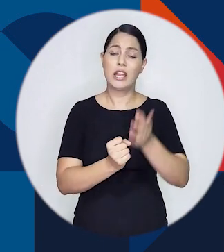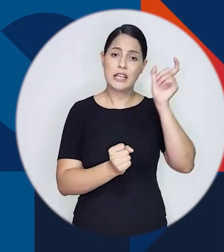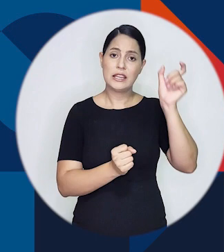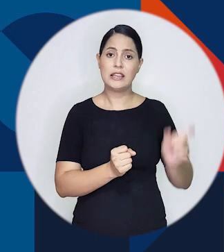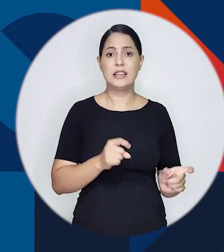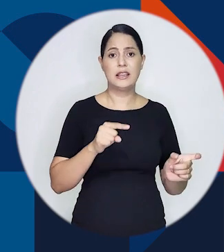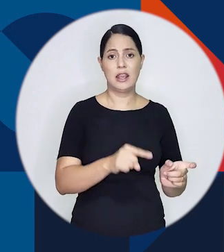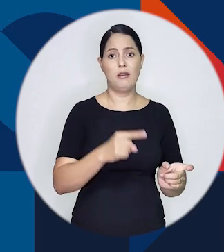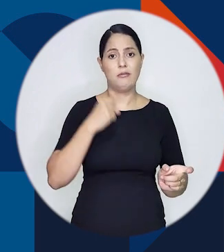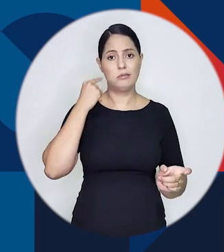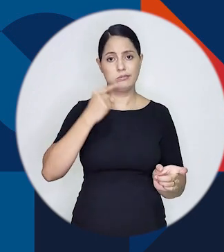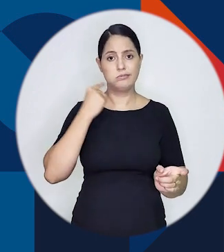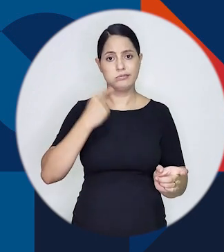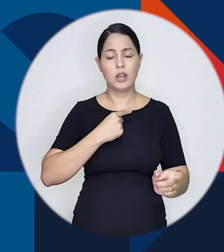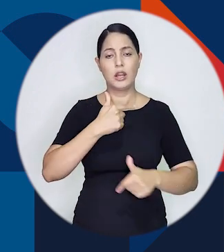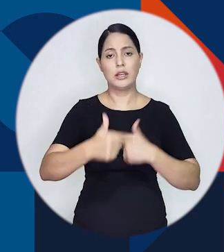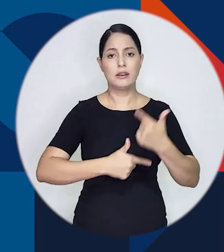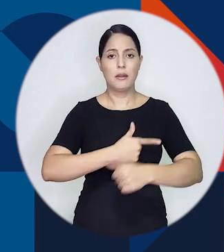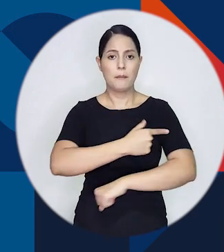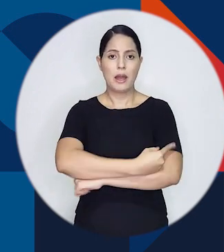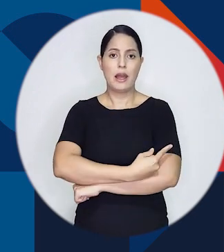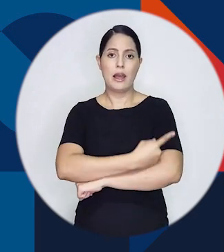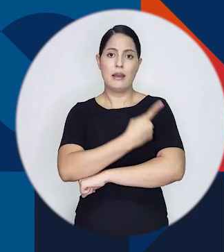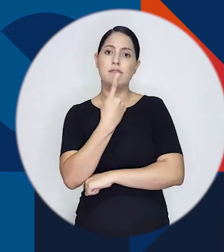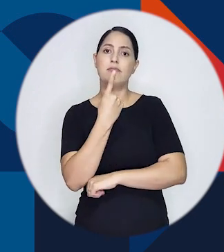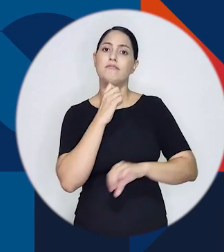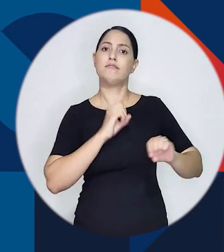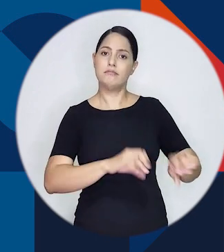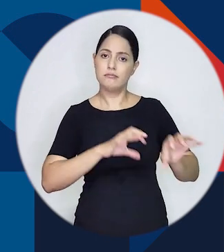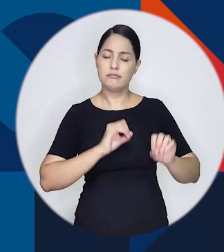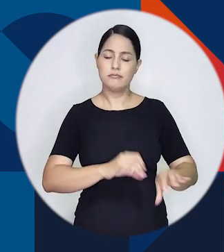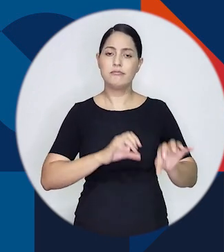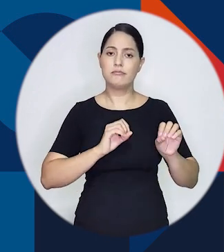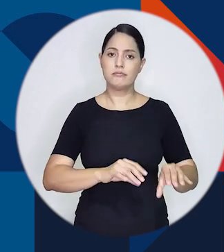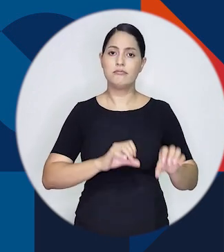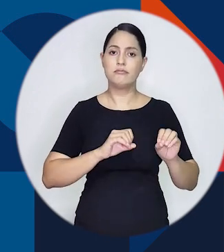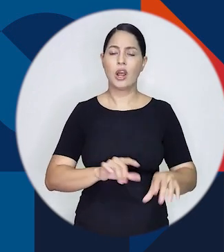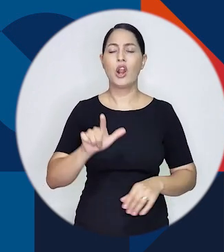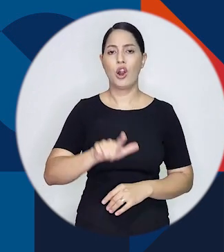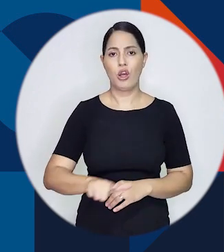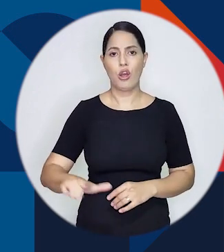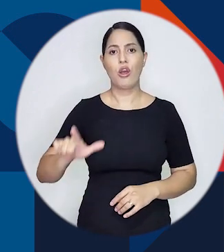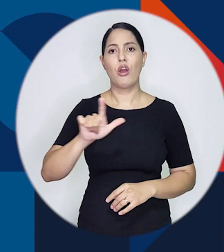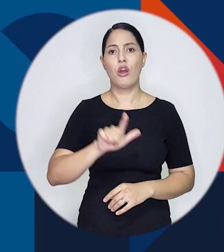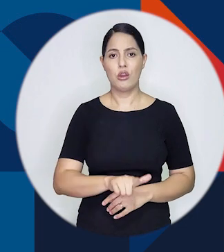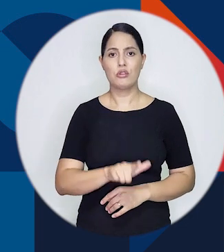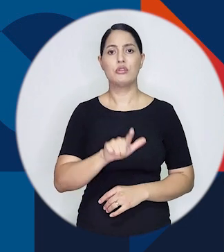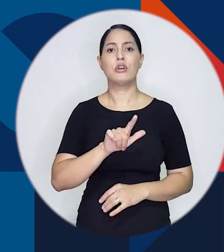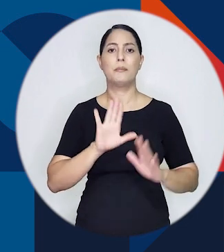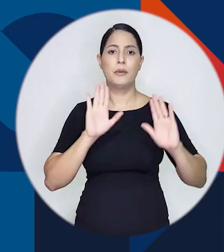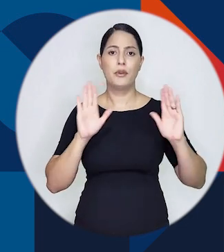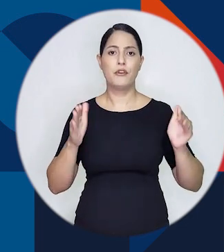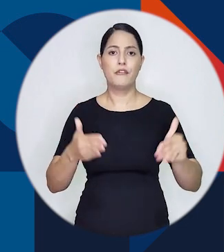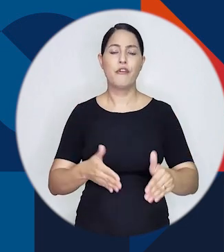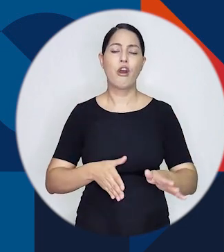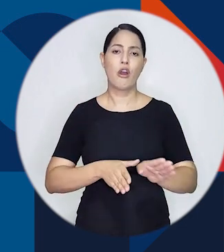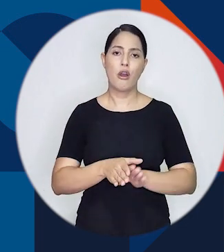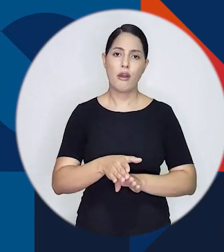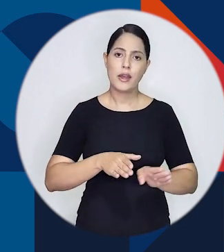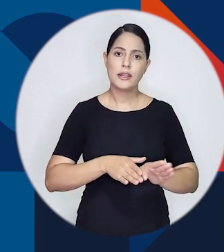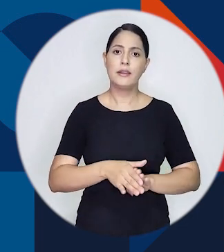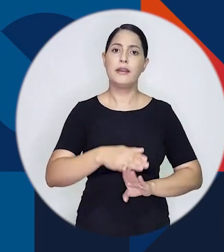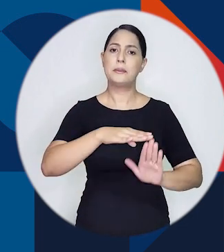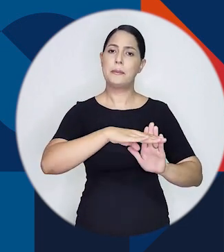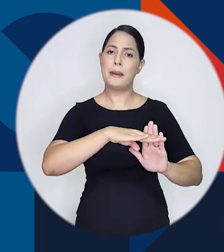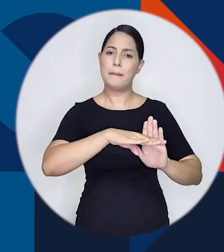com a formação do profissional que vai labutar, que vai trabalhar na área condominial e que vai estar diretamente